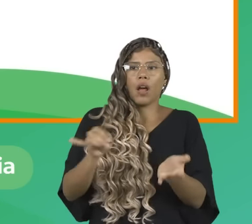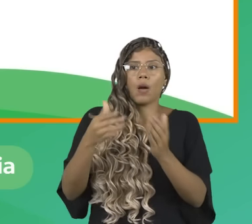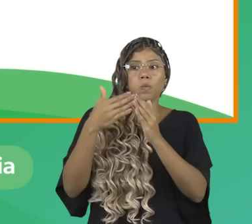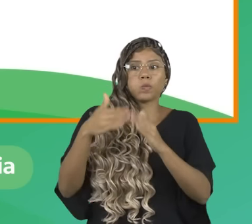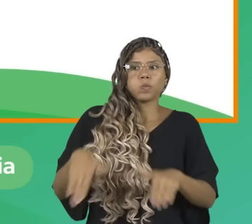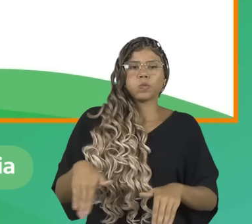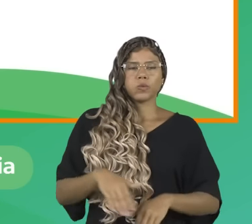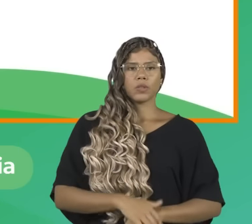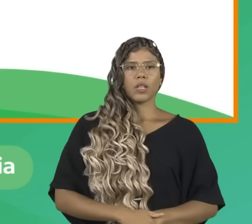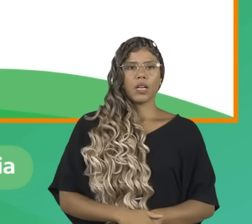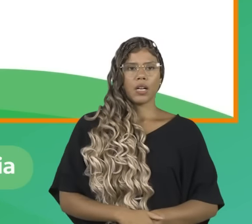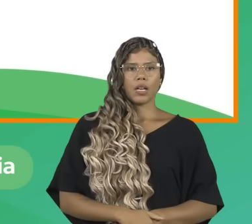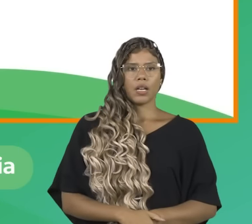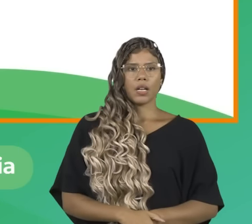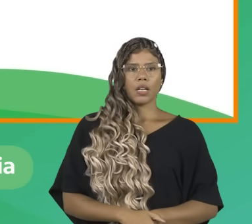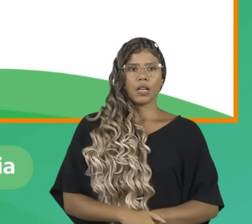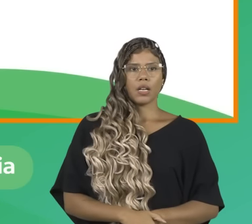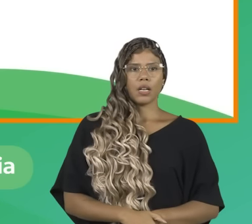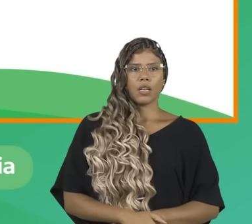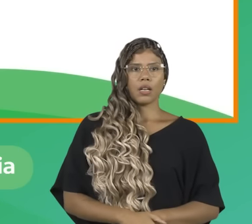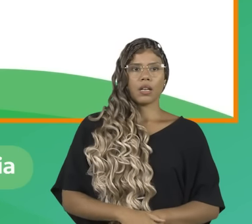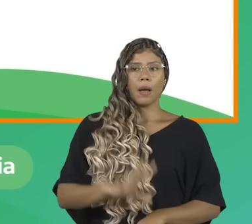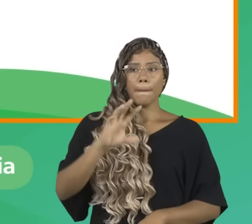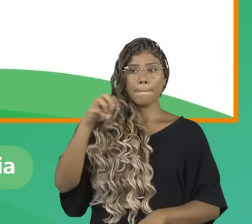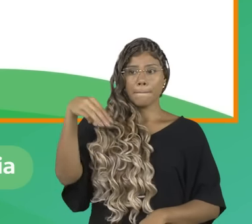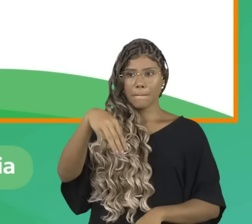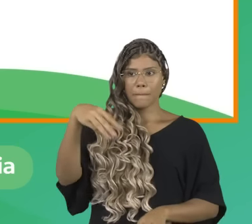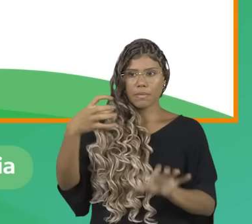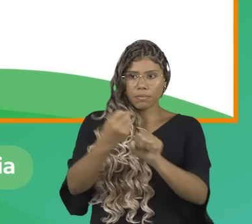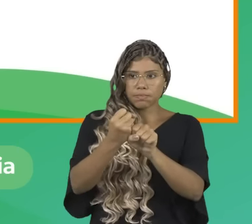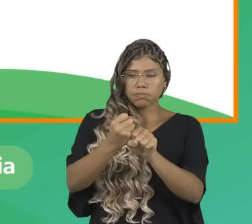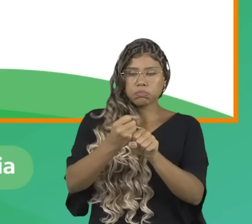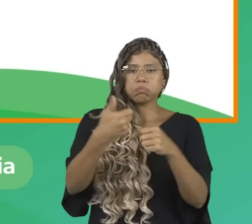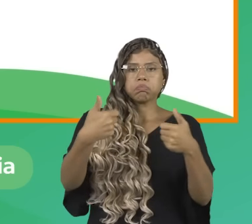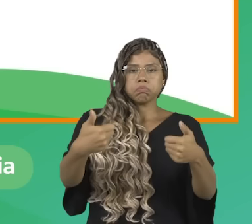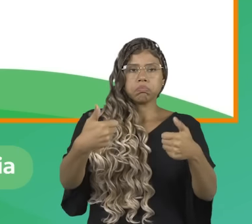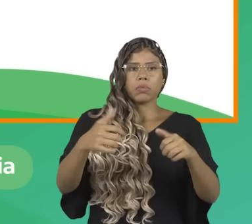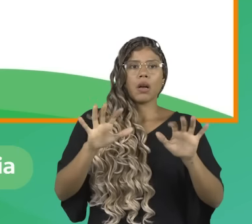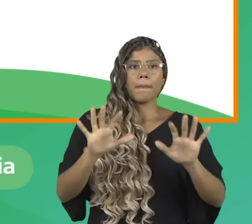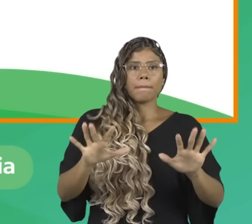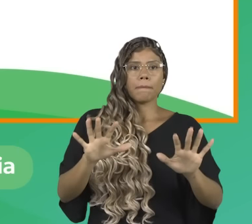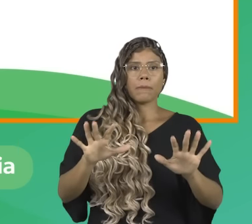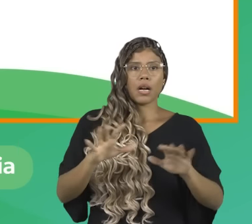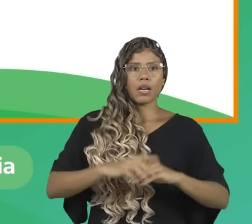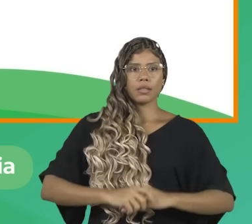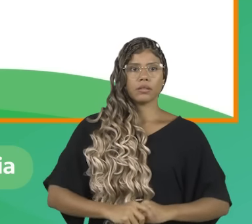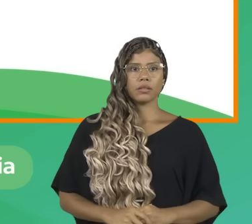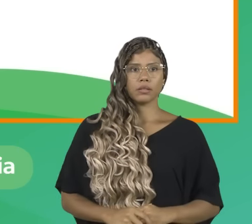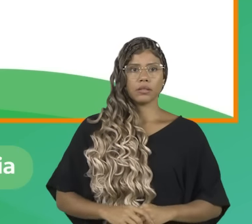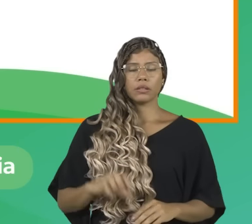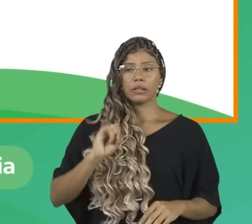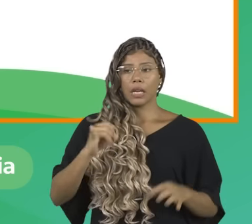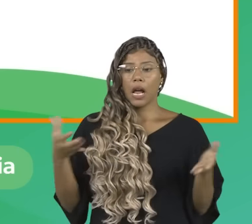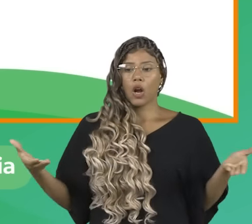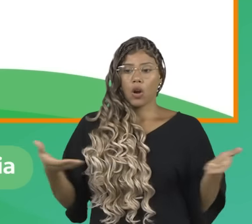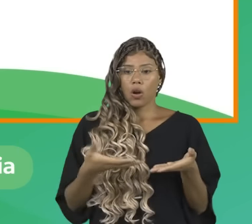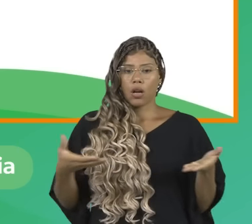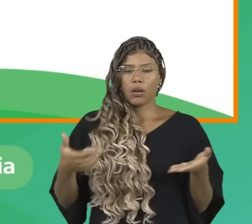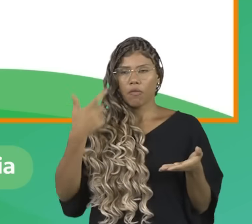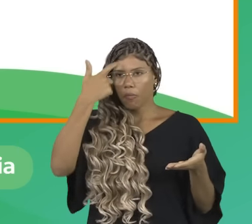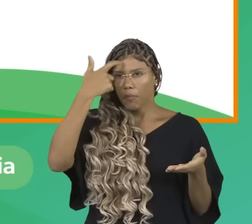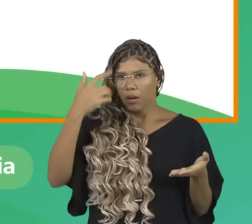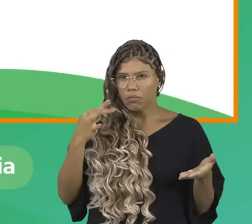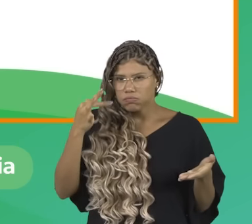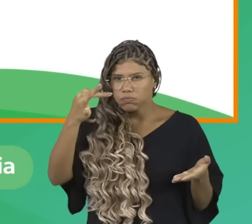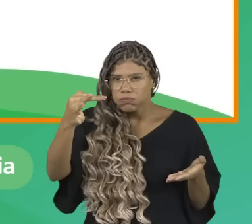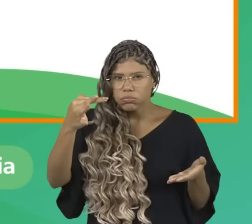faz sentido, mas do ponto de vista da produção do presente em relação ao futuro, não. Porque qual a maior premissa do desenvolvimento sustentável? Ser